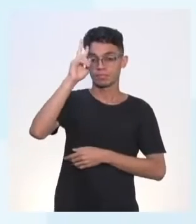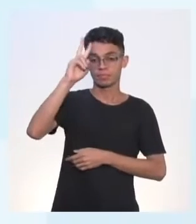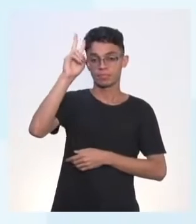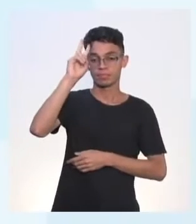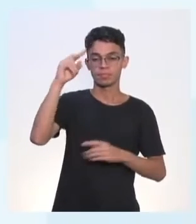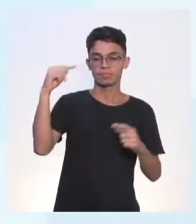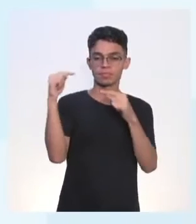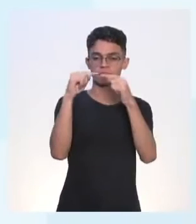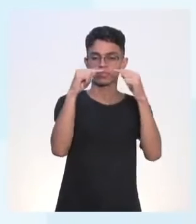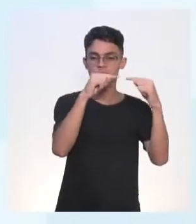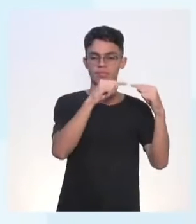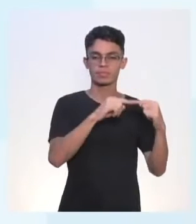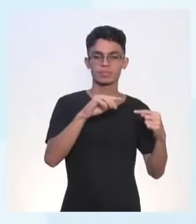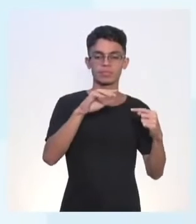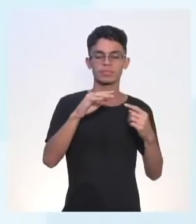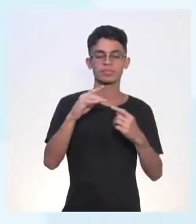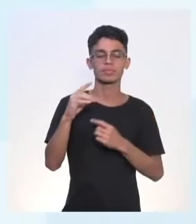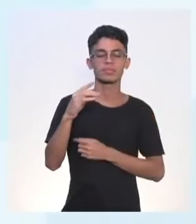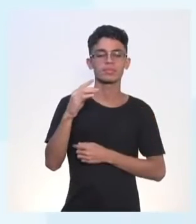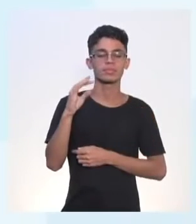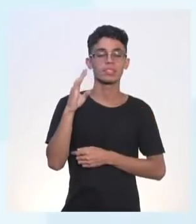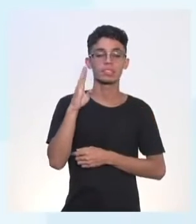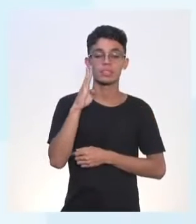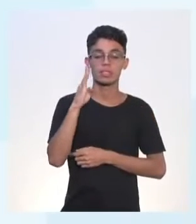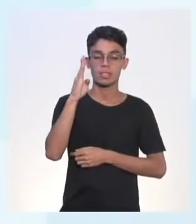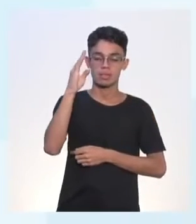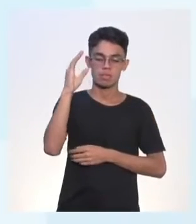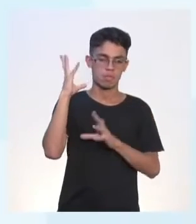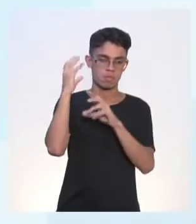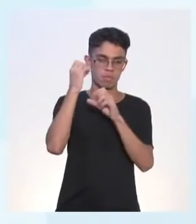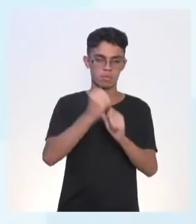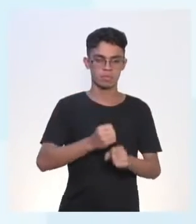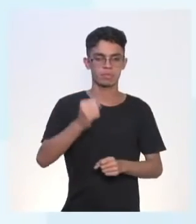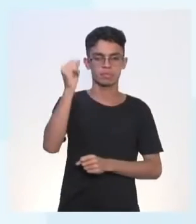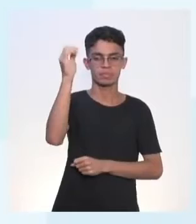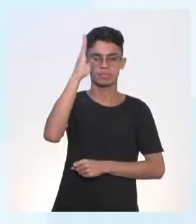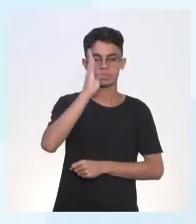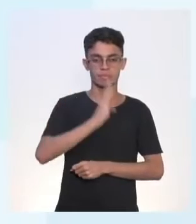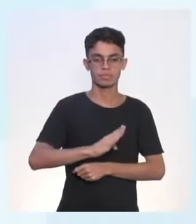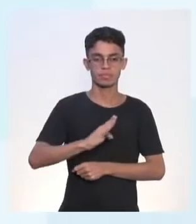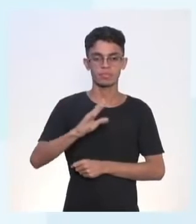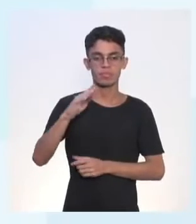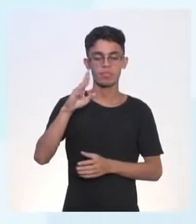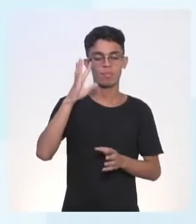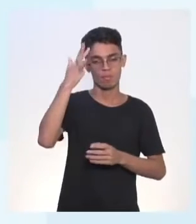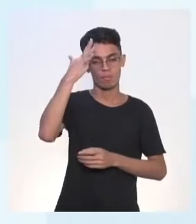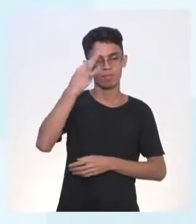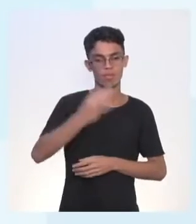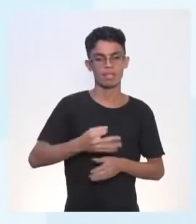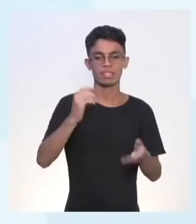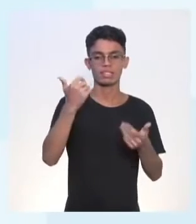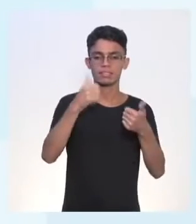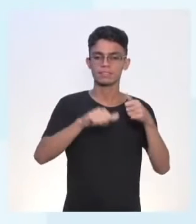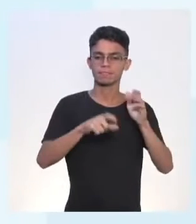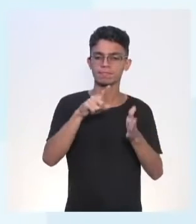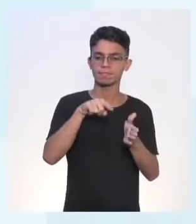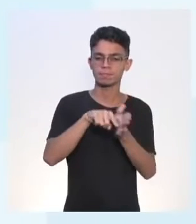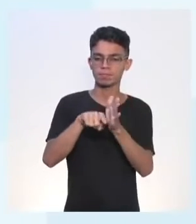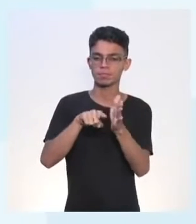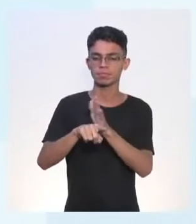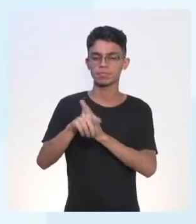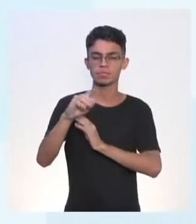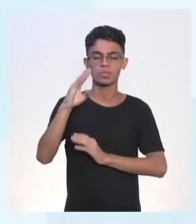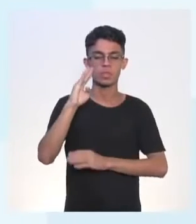históricos relacionados à emergência da República no Brasil, compreender e analisar os principais elementos